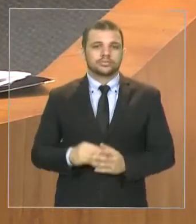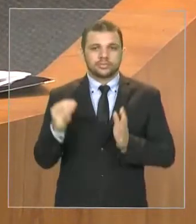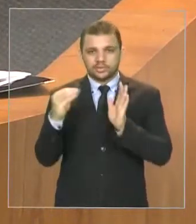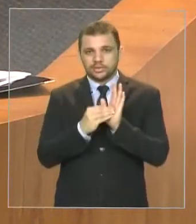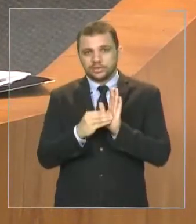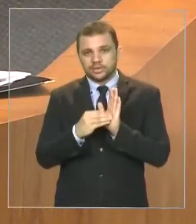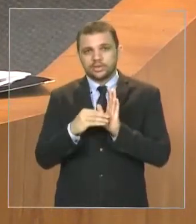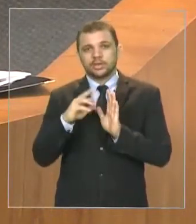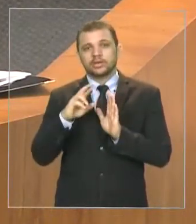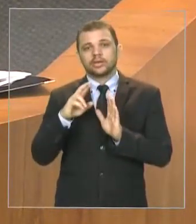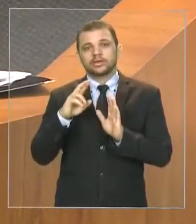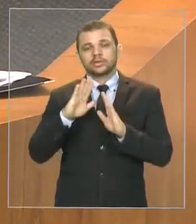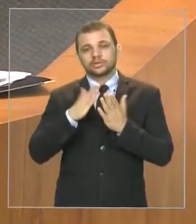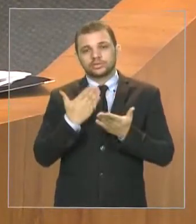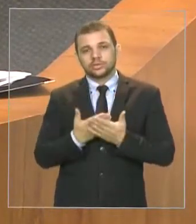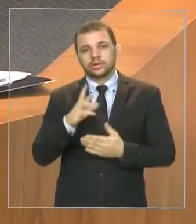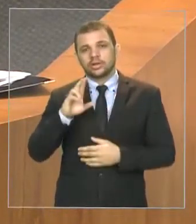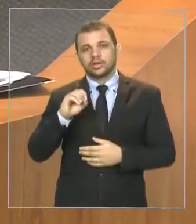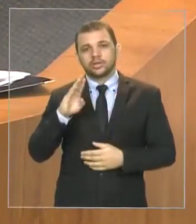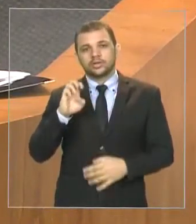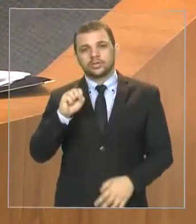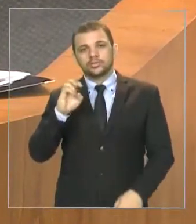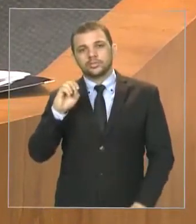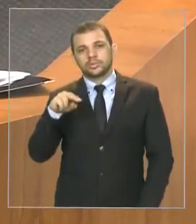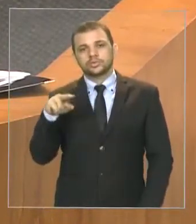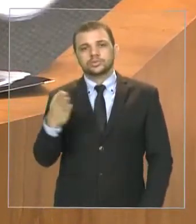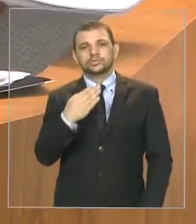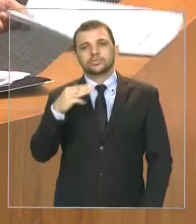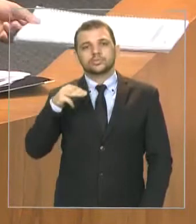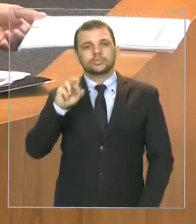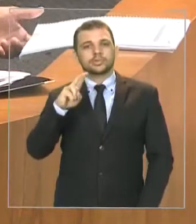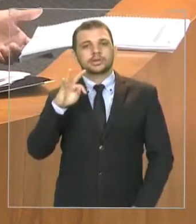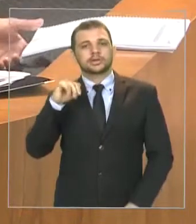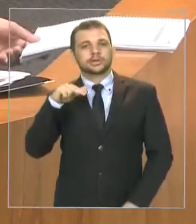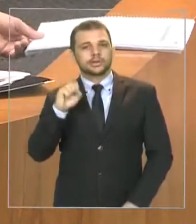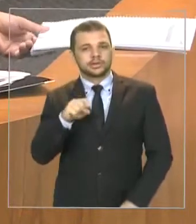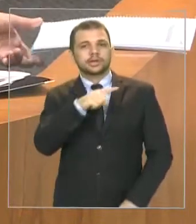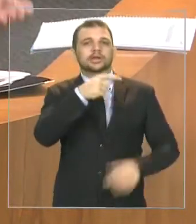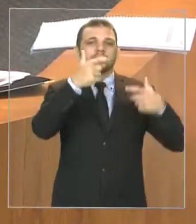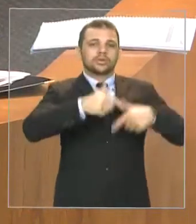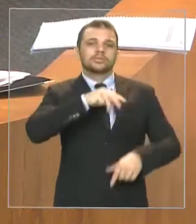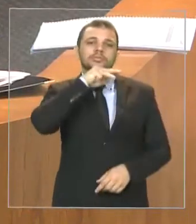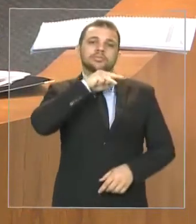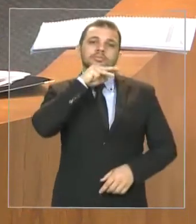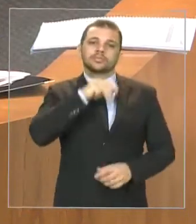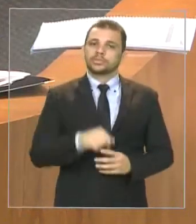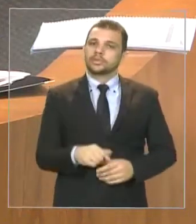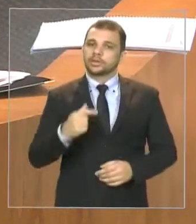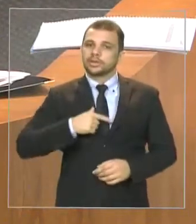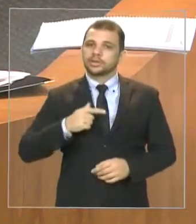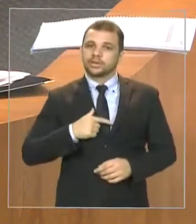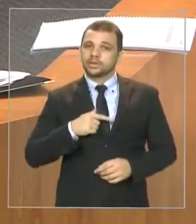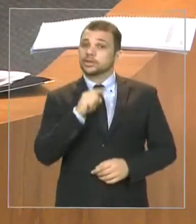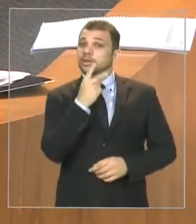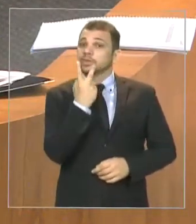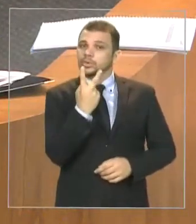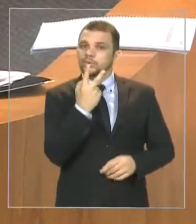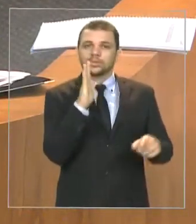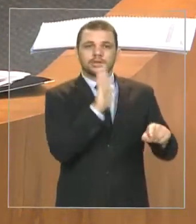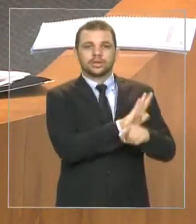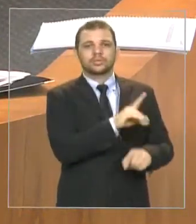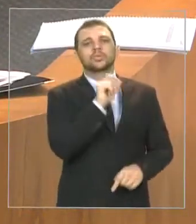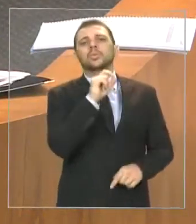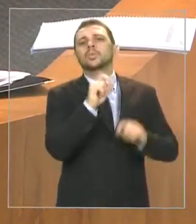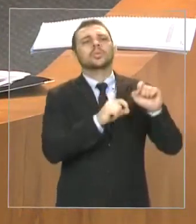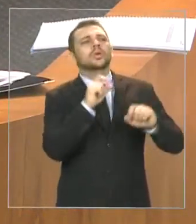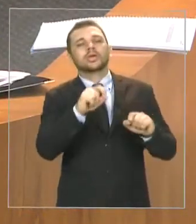Robson Campos Martins, no Maiobão, sofreu 2 intervenções. A escola teve o muro pintado, somente o muro foi